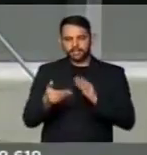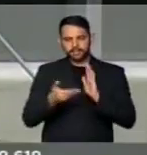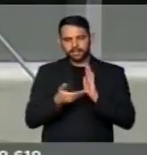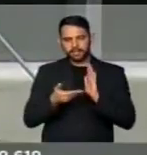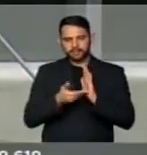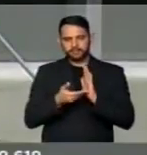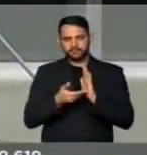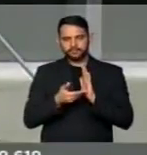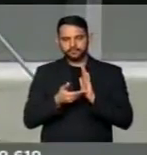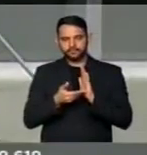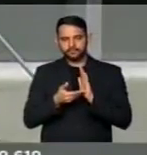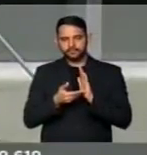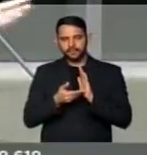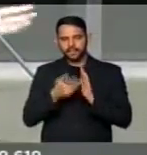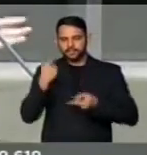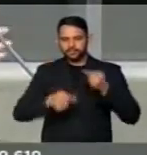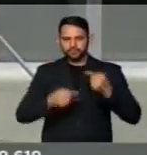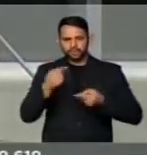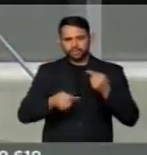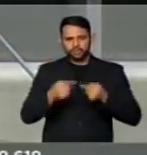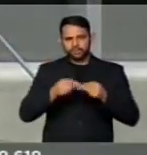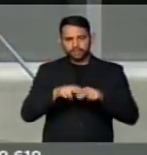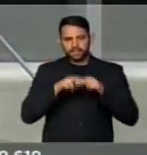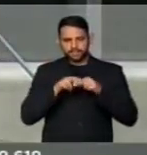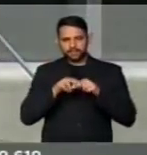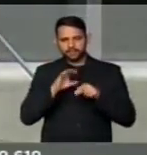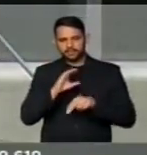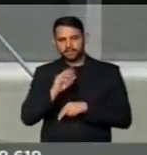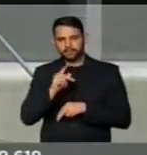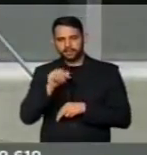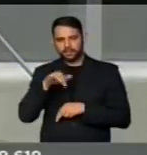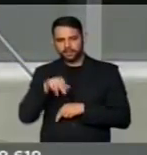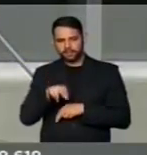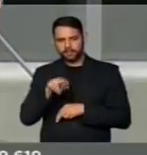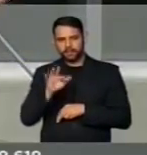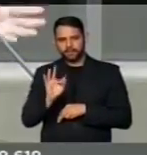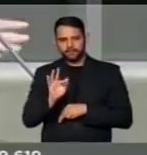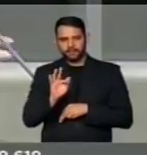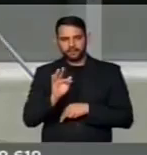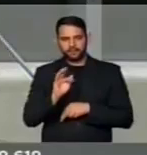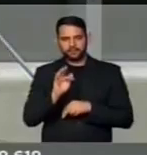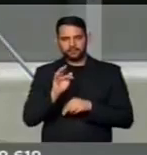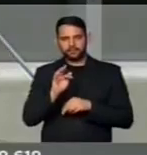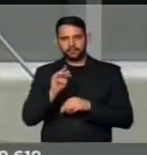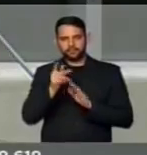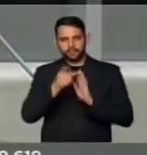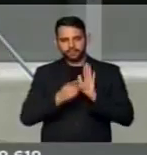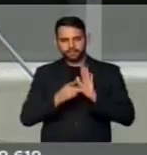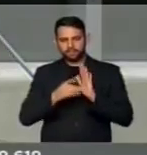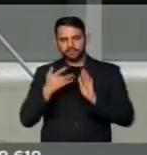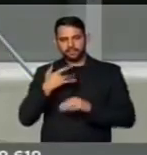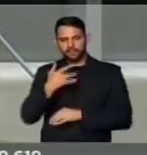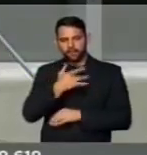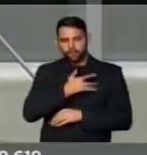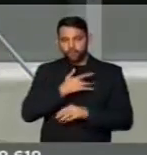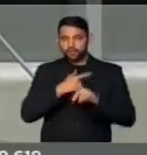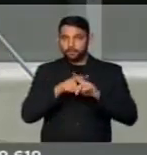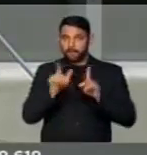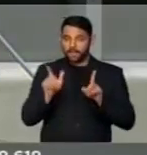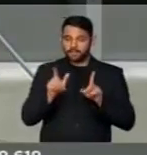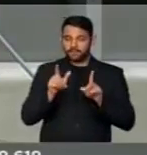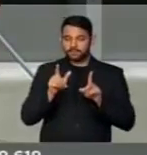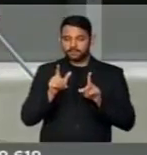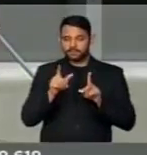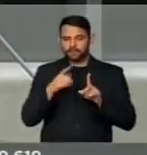casa está se discutindo muito a questão do CPMF, da PEC da saúde. Mas eu